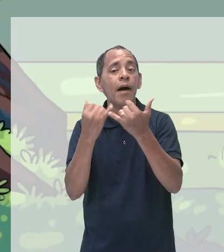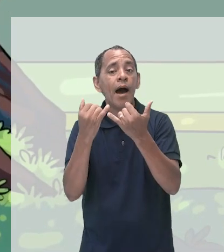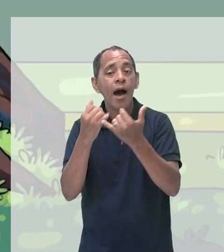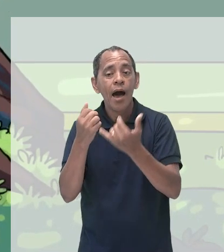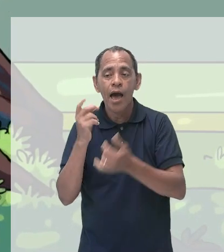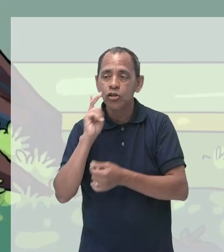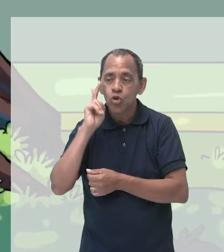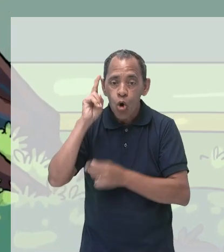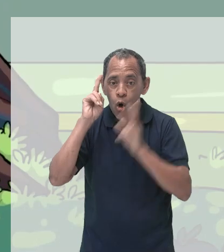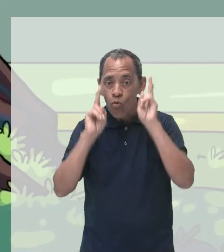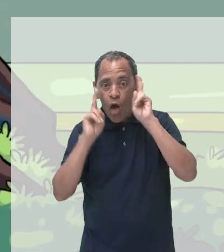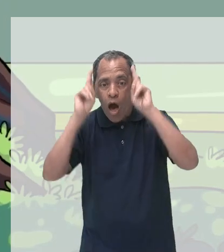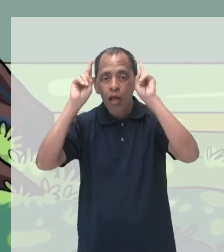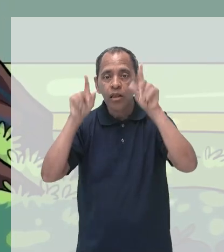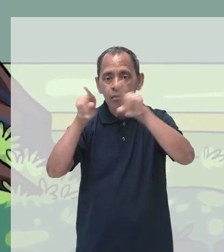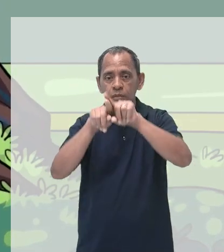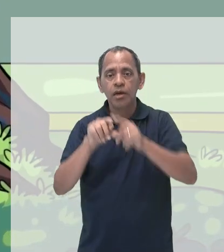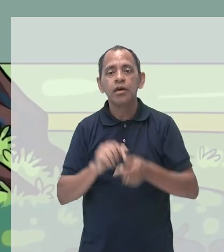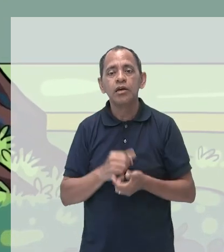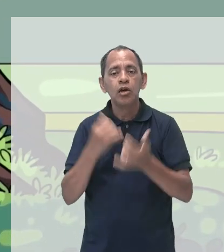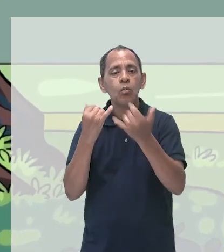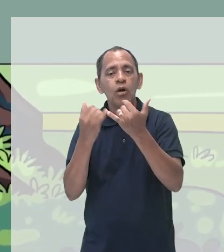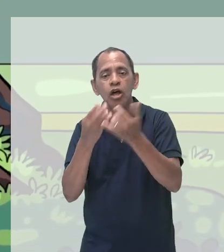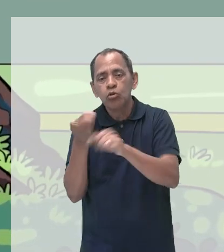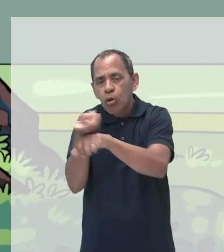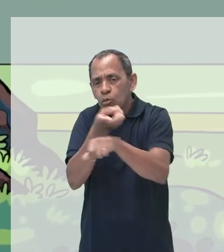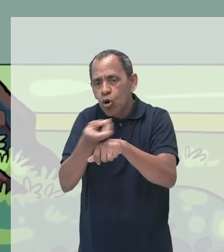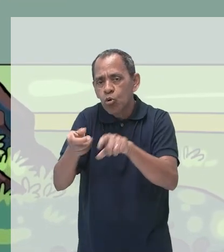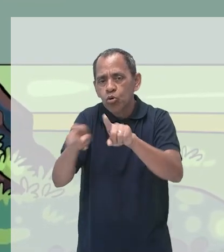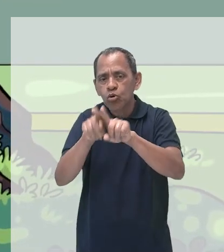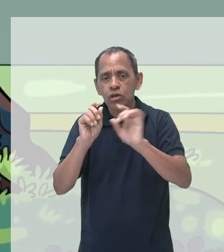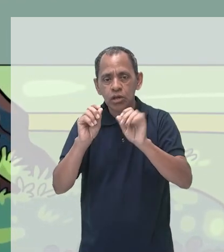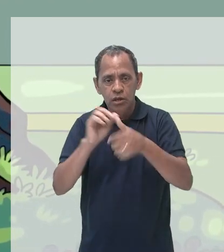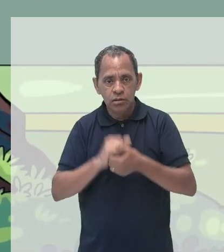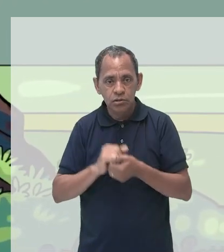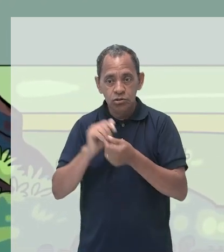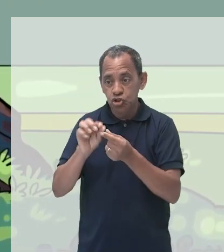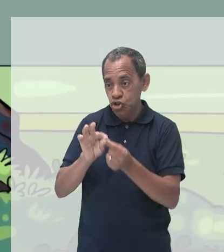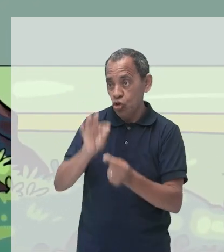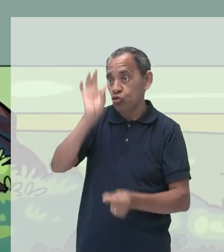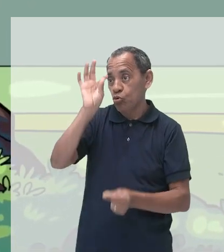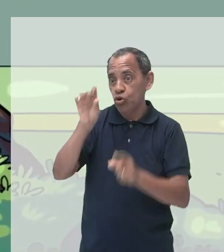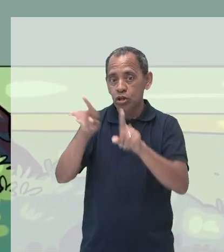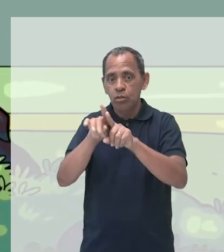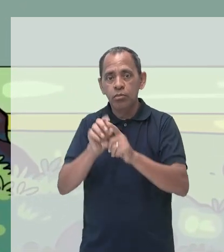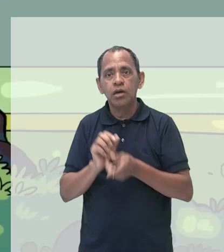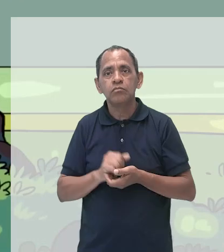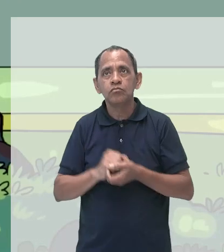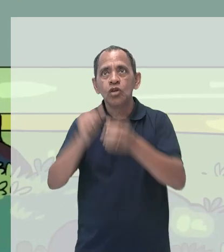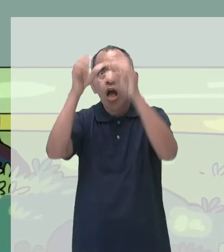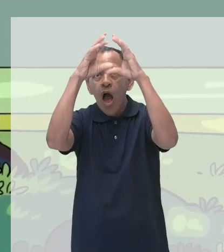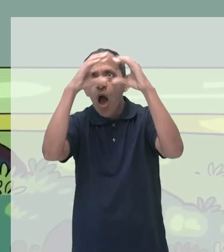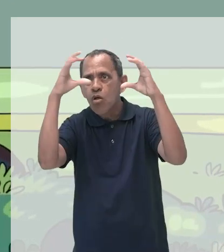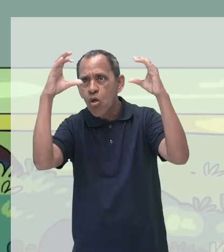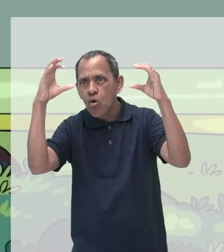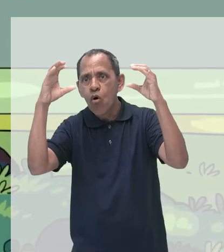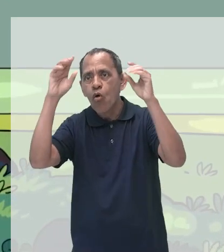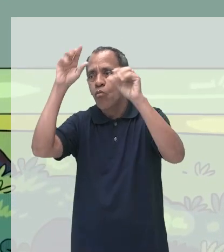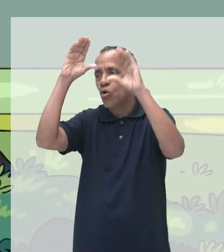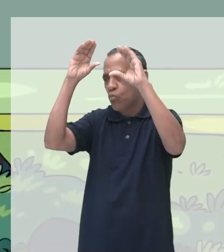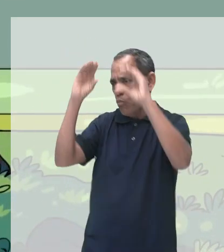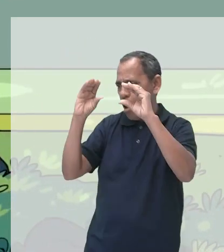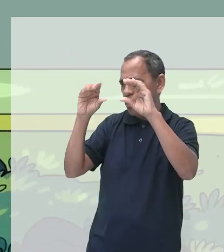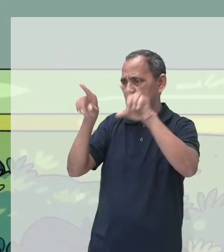elas copadas numa incontida busca de alturas e céus. Queriam as nuvens baixas para cachecol e